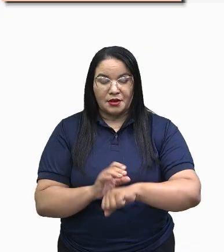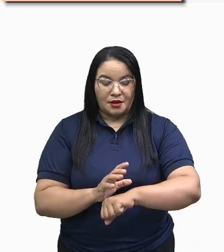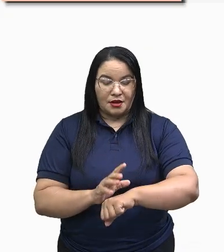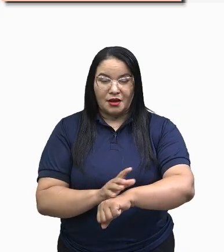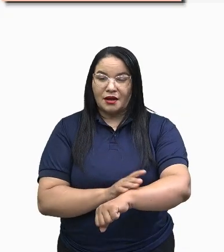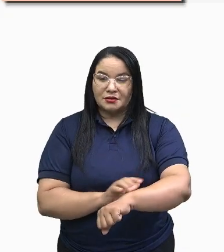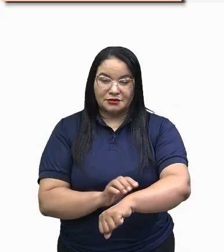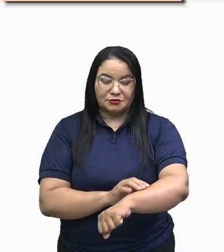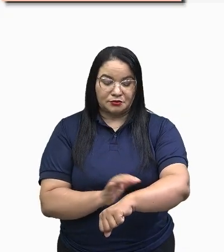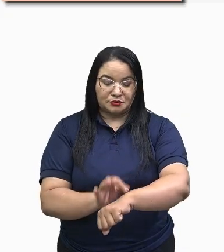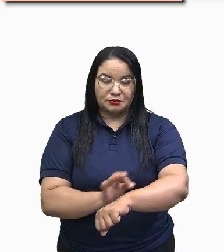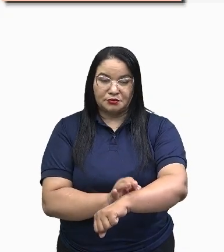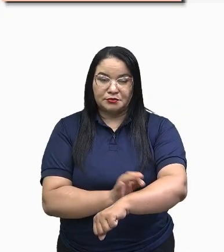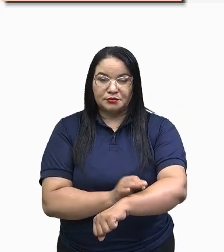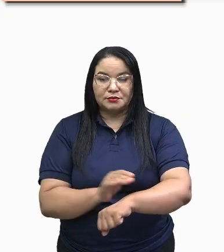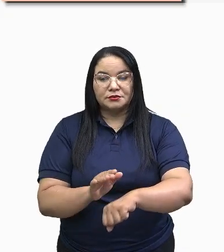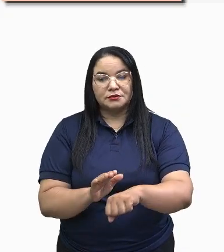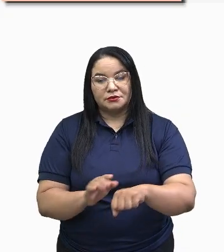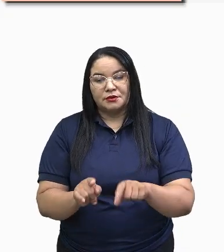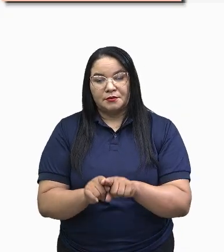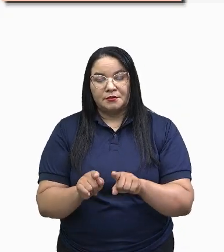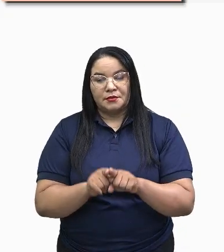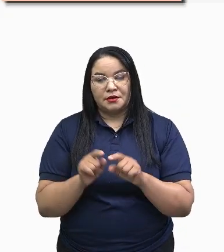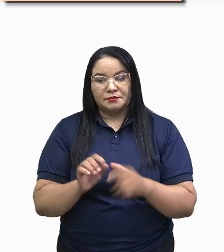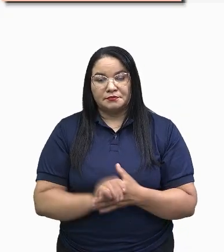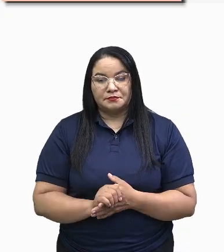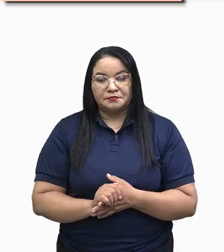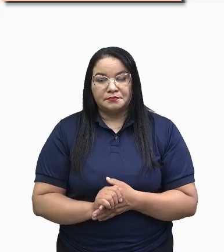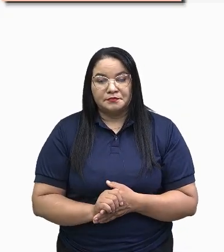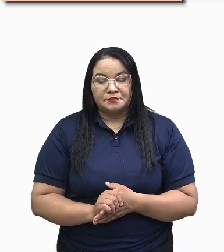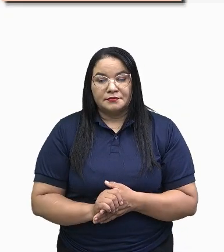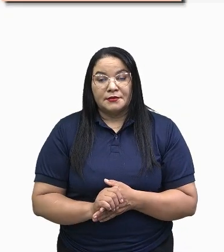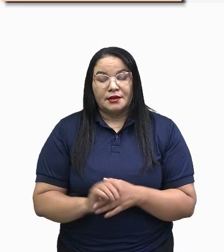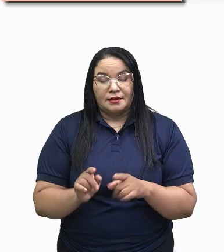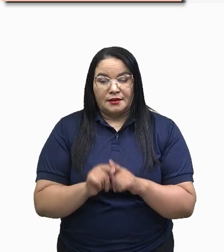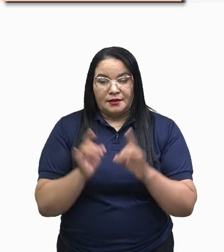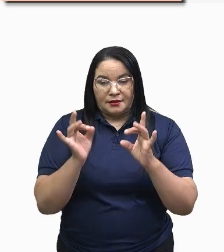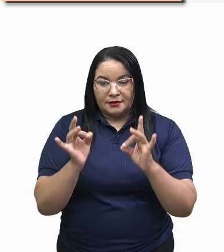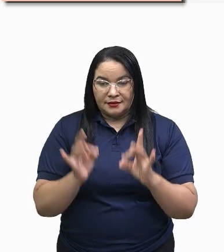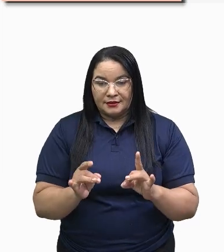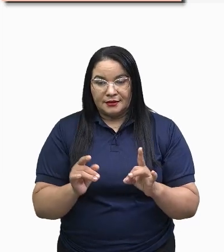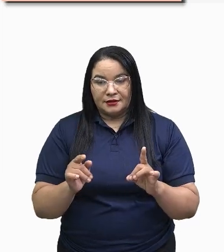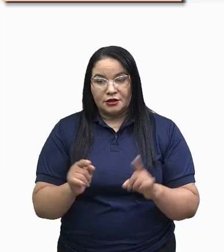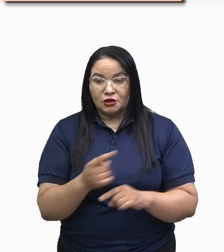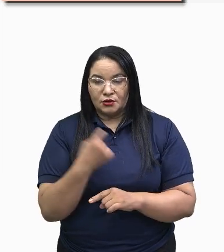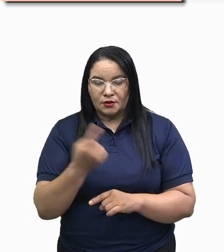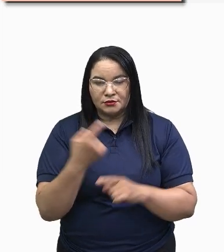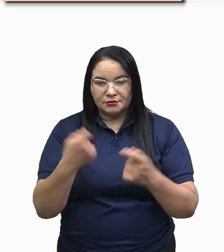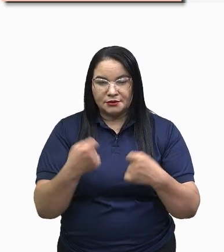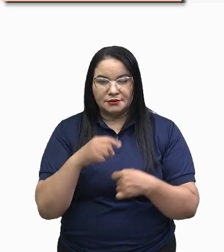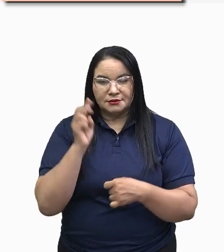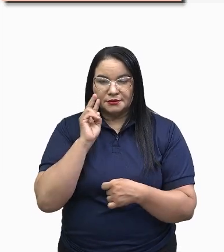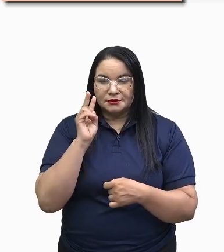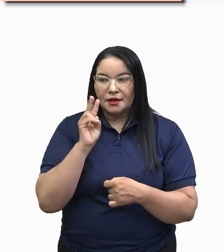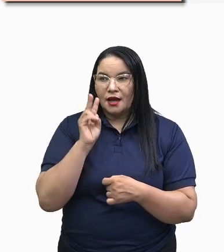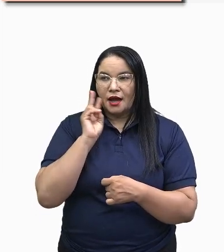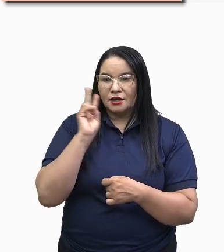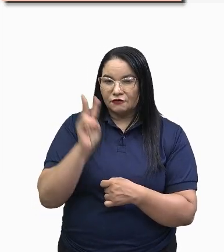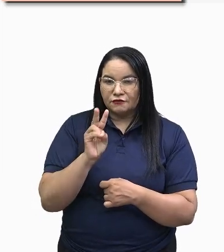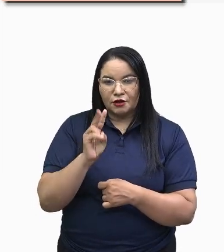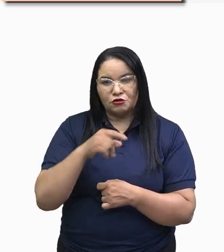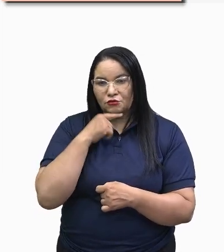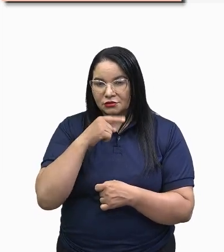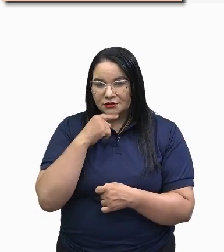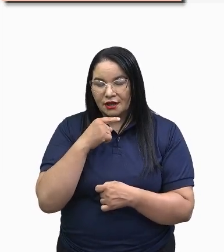e rugas, pois gera radicais livres. E como detalhe, pessoal, como nós não podemos enxergar, principalmente